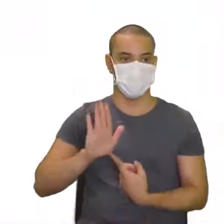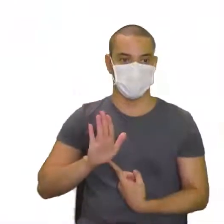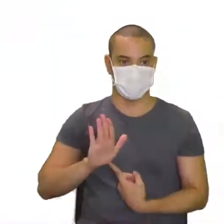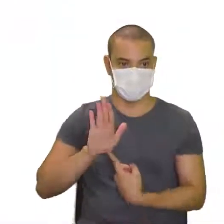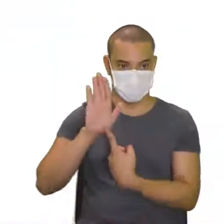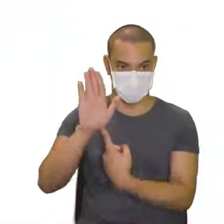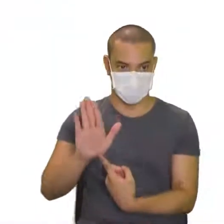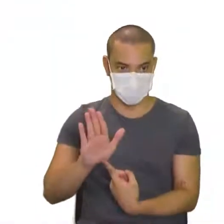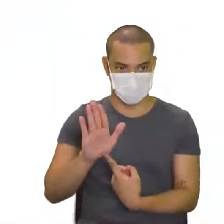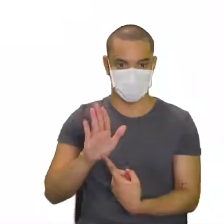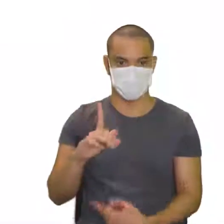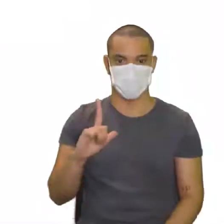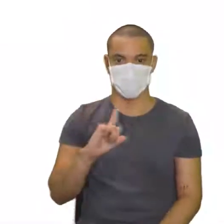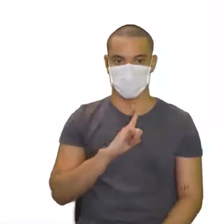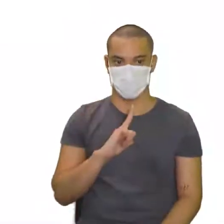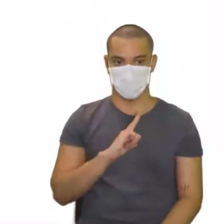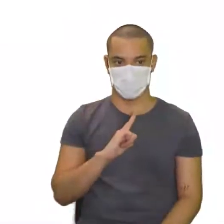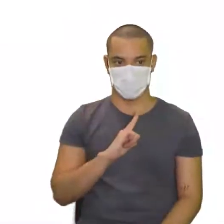ele